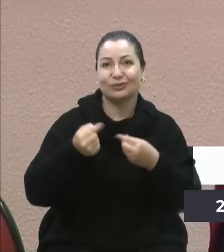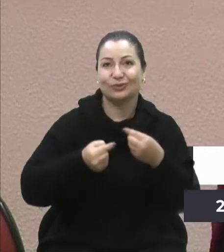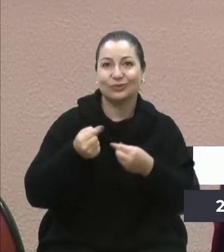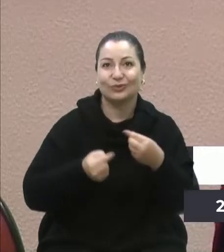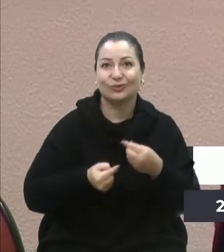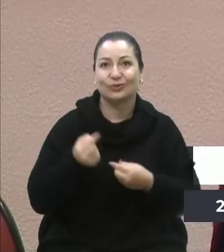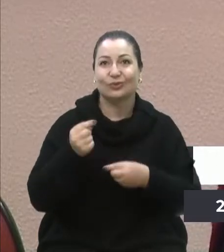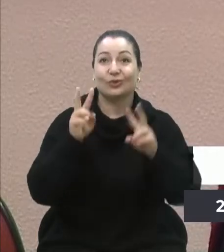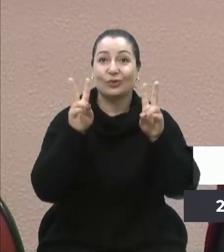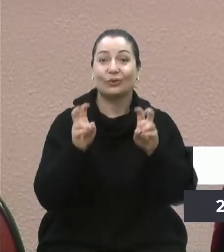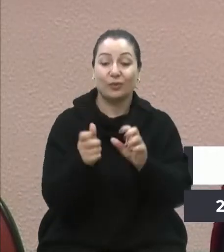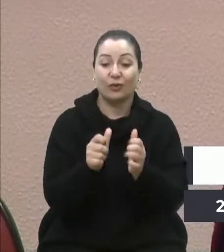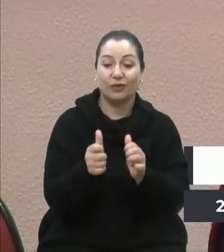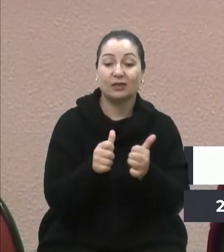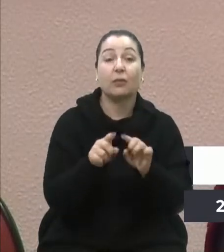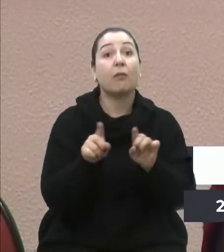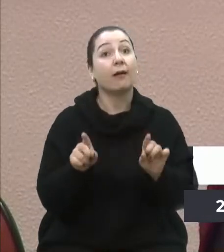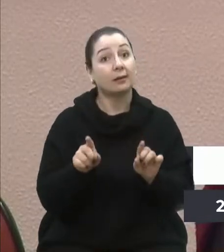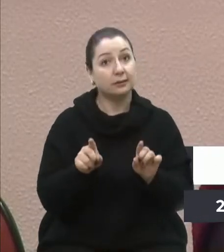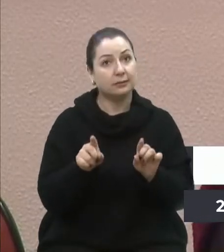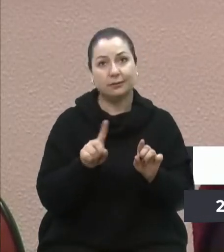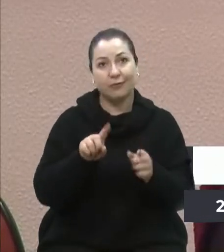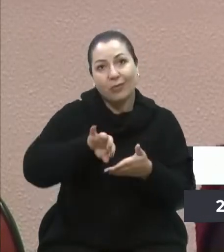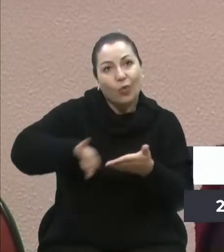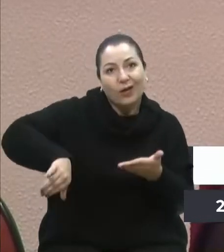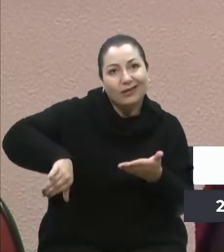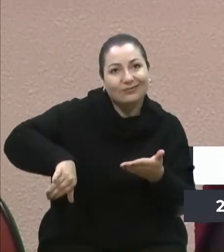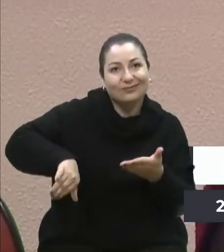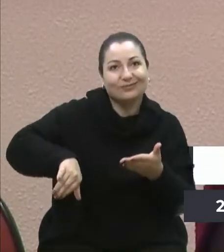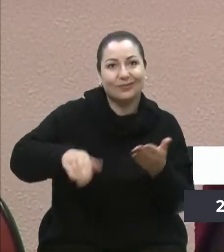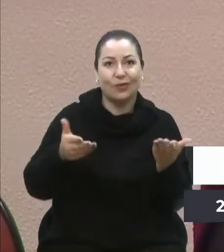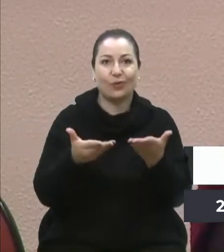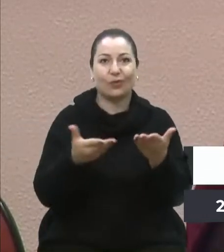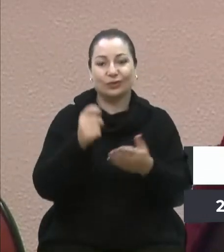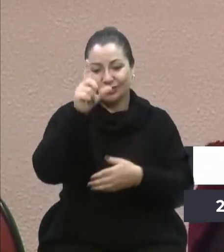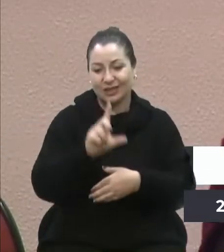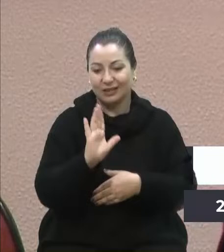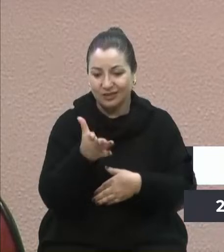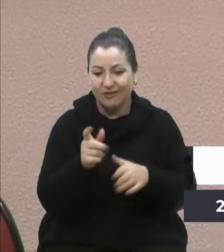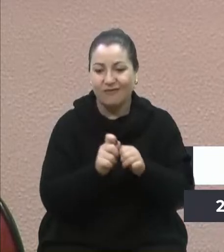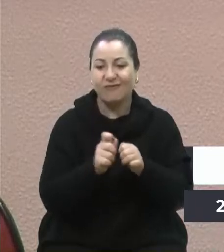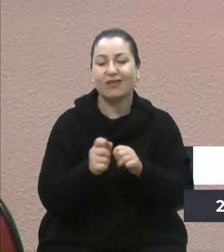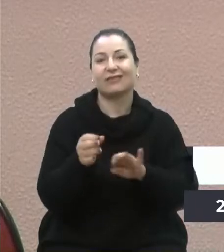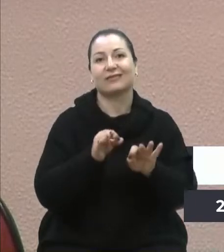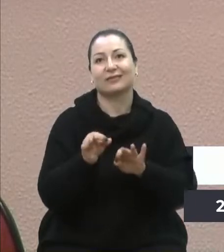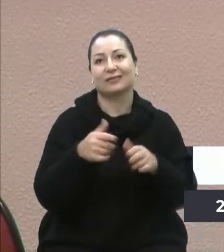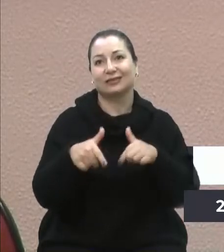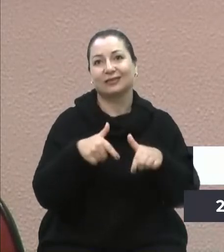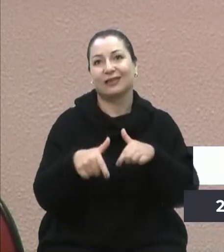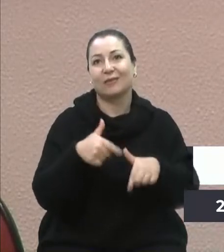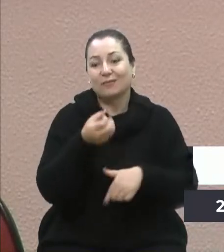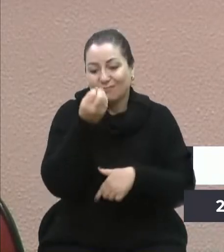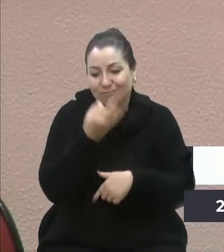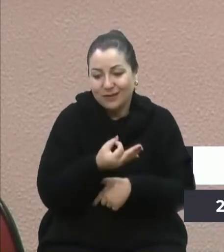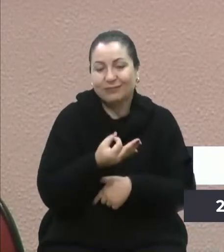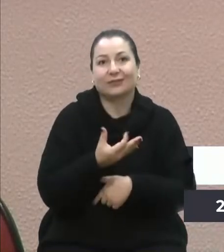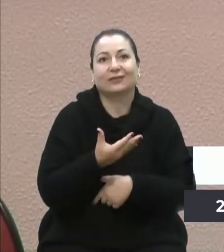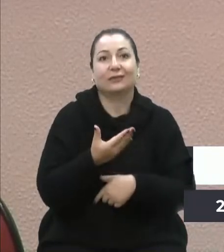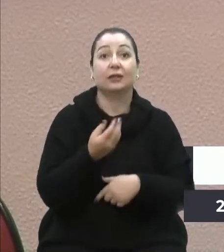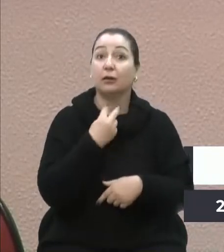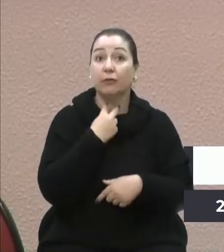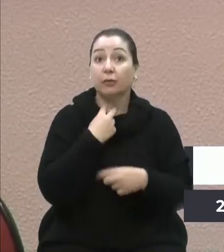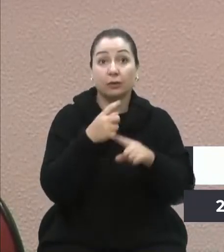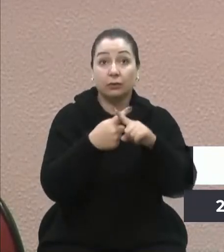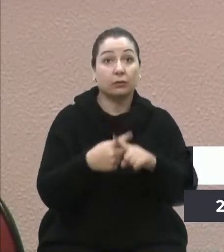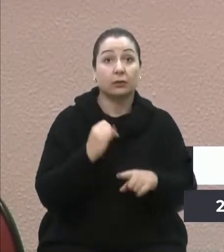sobre a qualificação, mas sem excluir hoje quem já faz um excelente trabalho e não poderá concorrer se